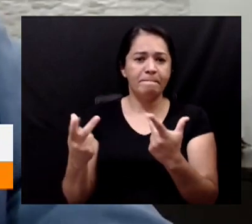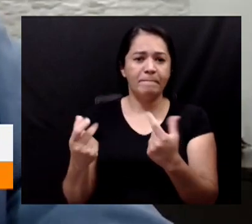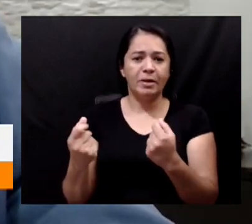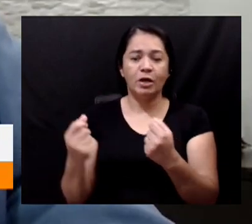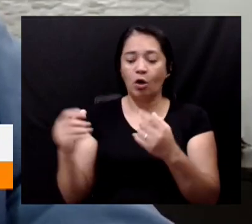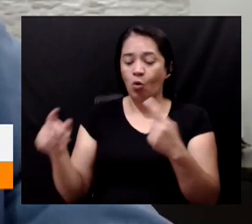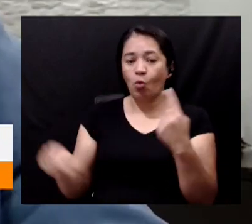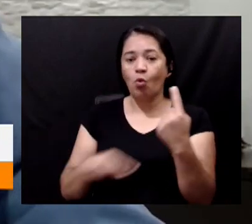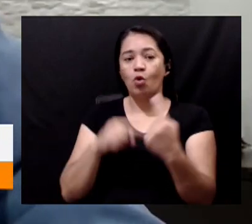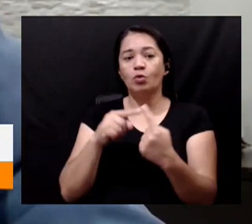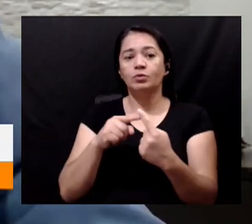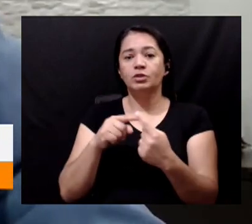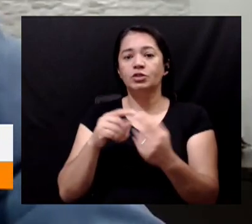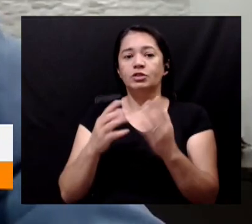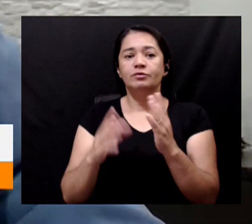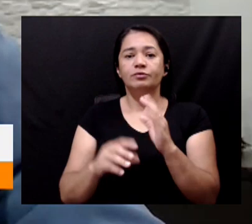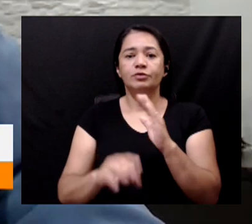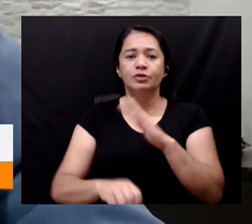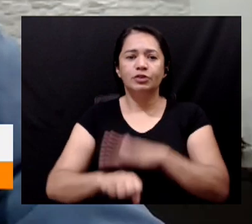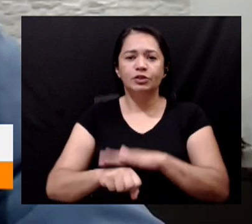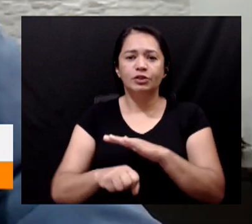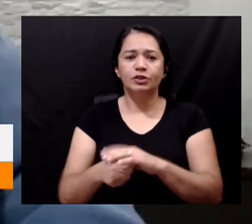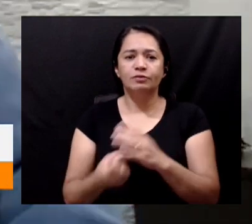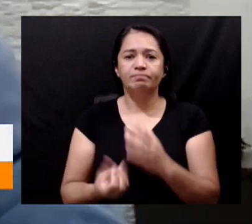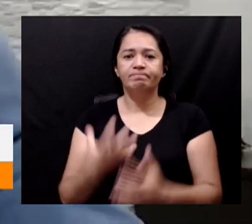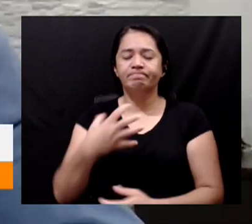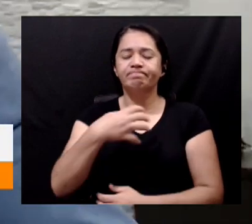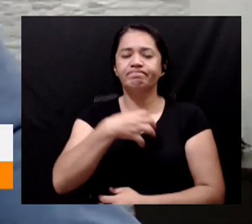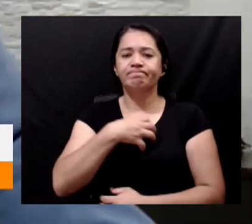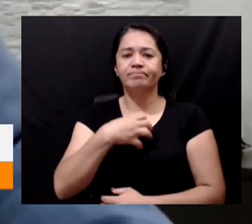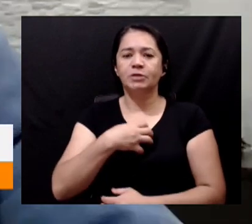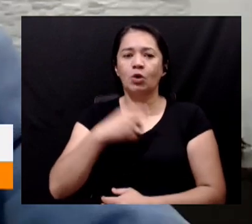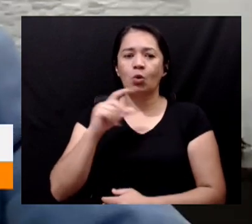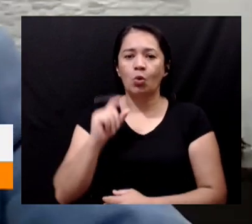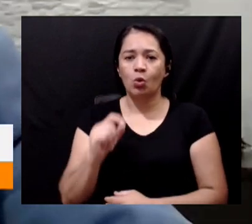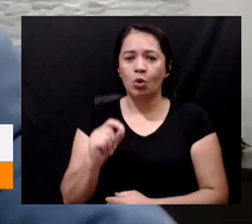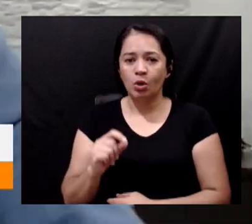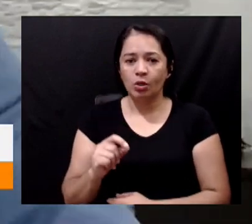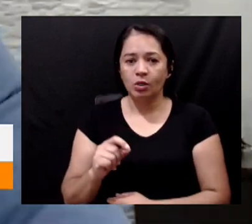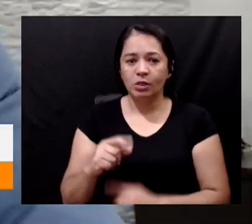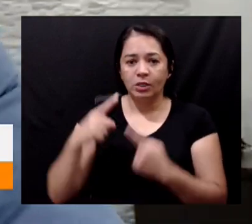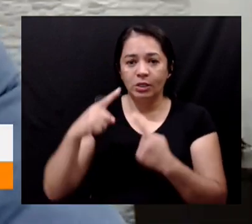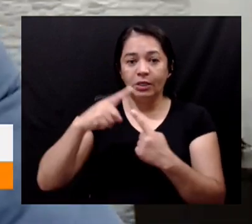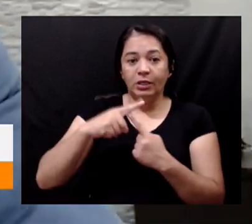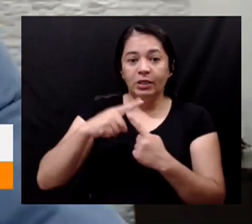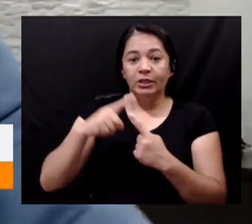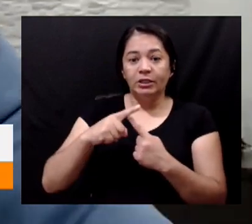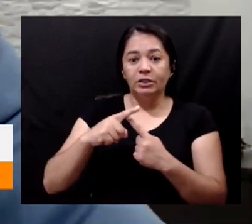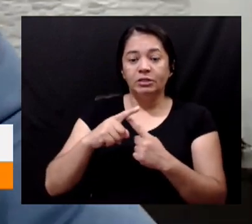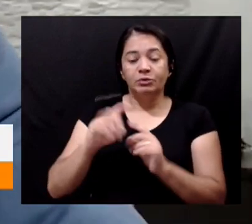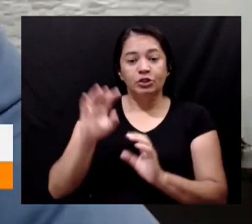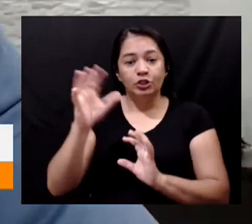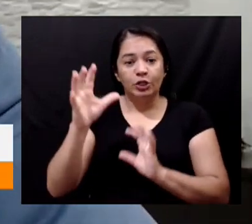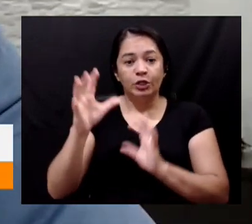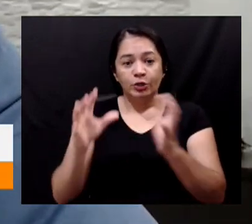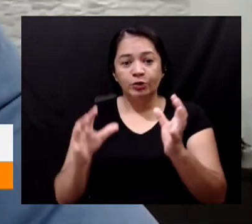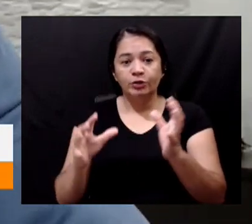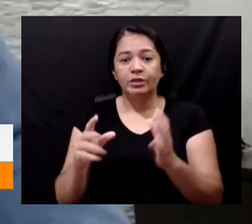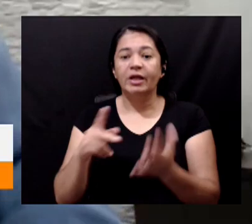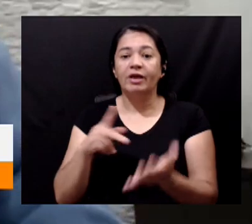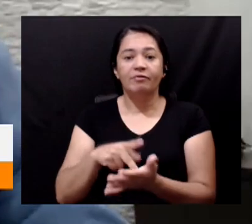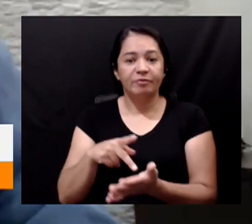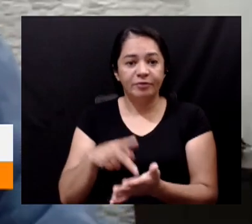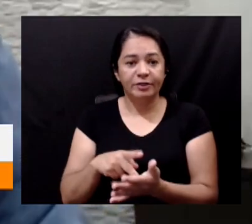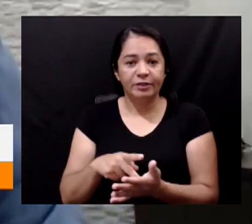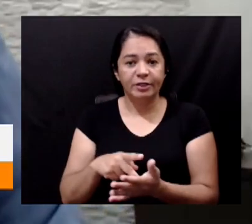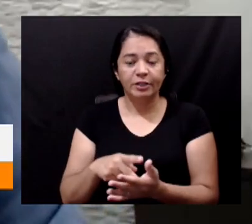criar essa sensação de que esse tipo de ocorrência é, de fato, algo muito grave,